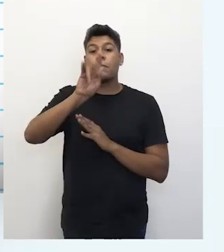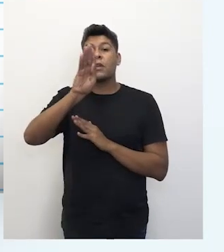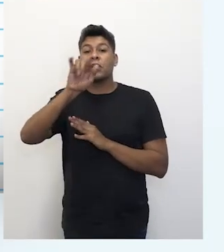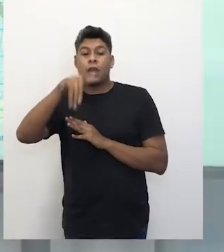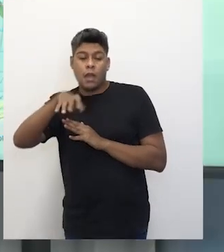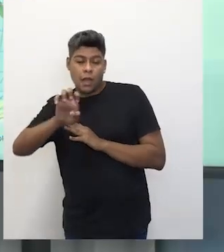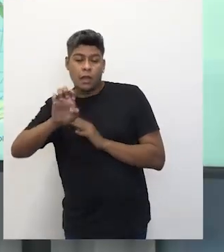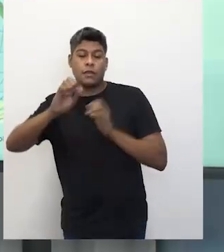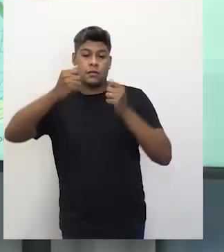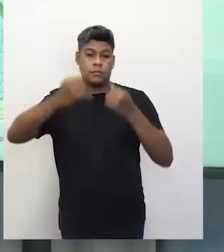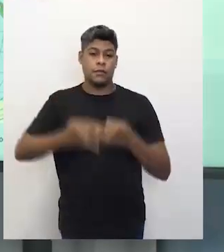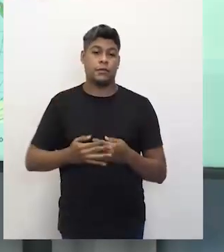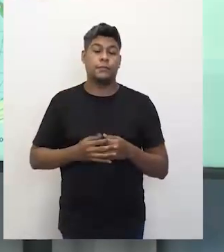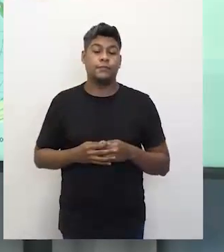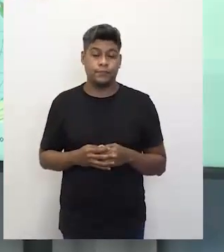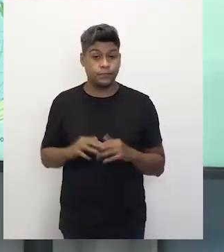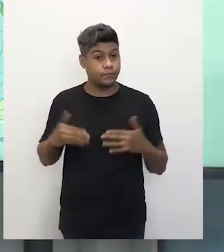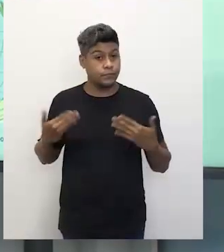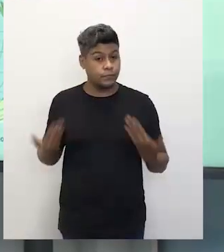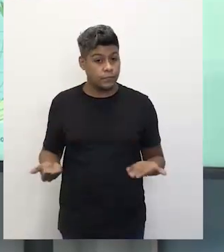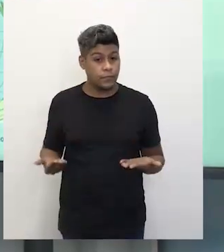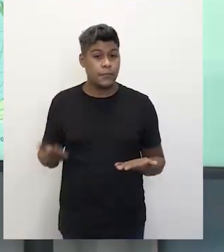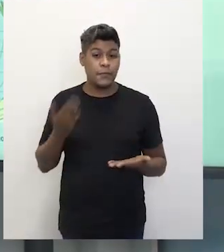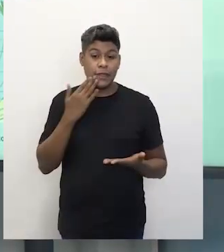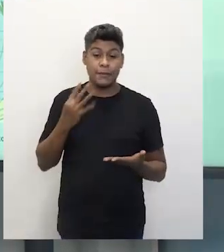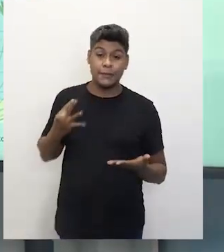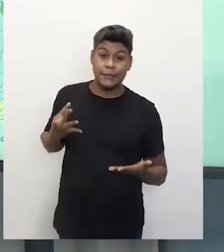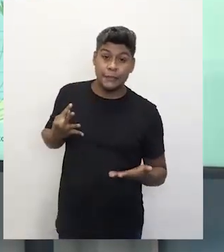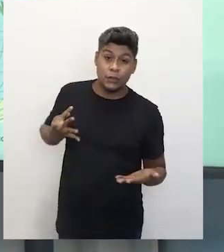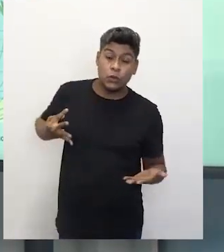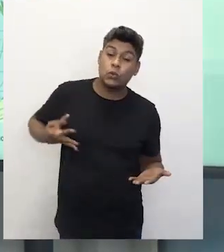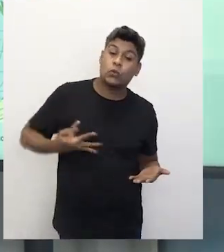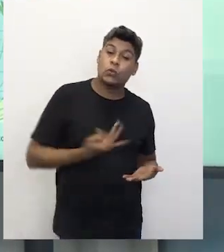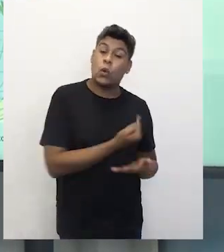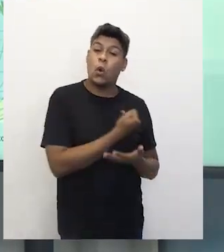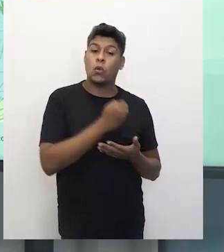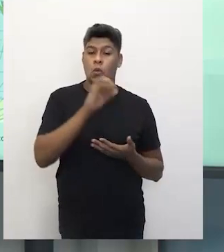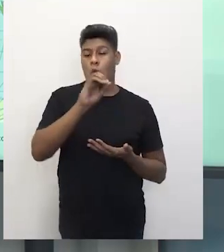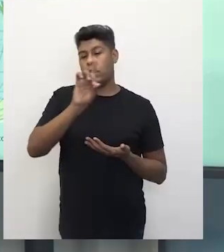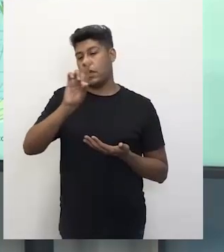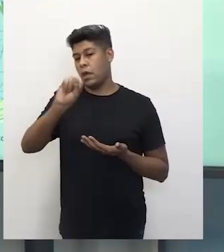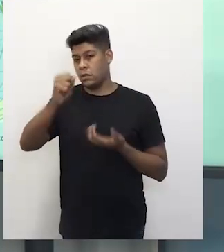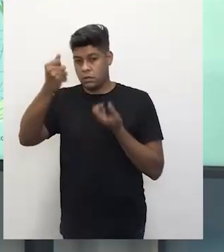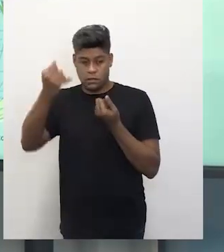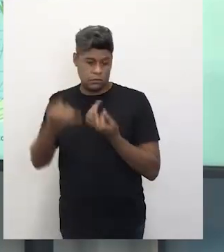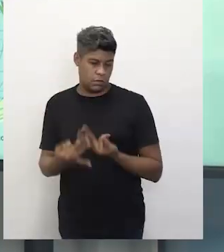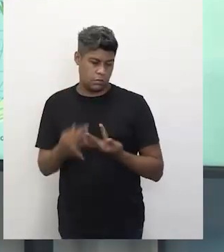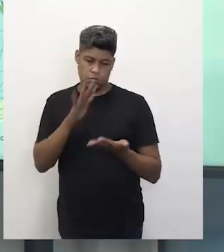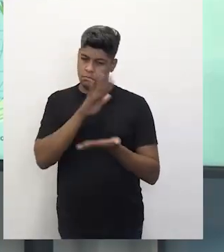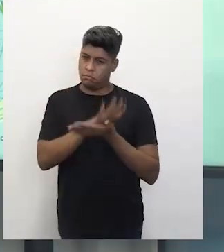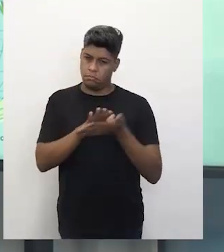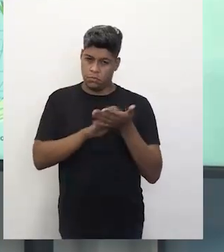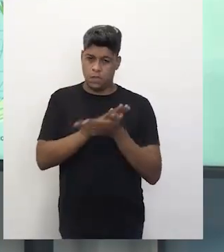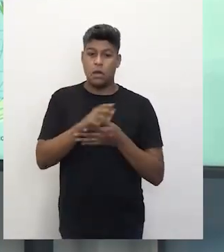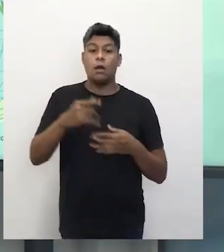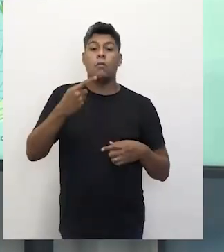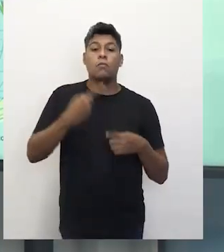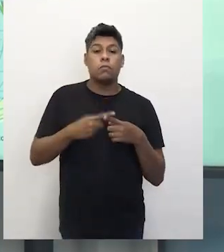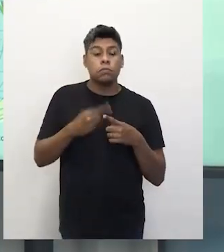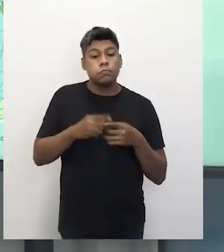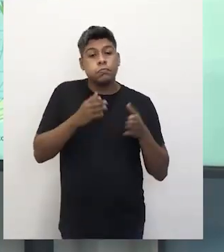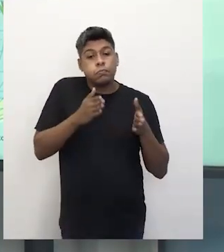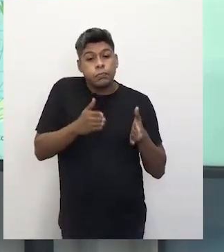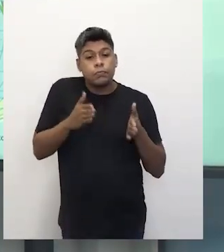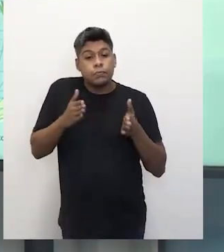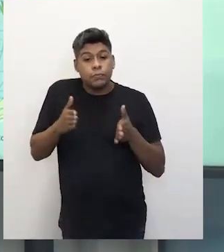próxima e é isso aí nós não passamos todos os os o ds7 todos os objetivos que nós vamos passando né De